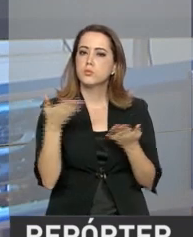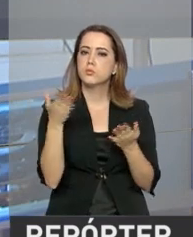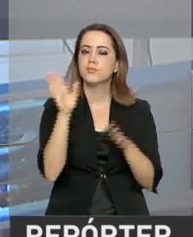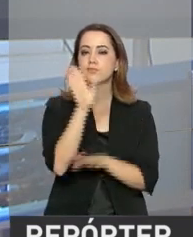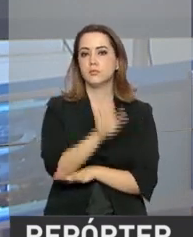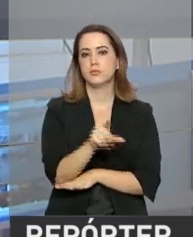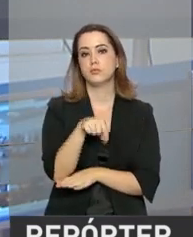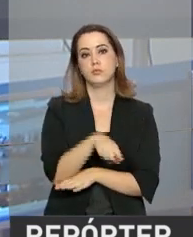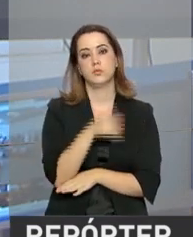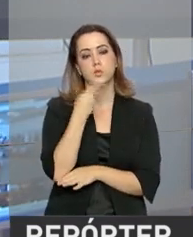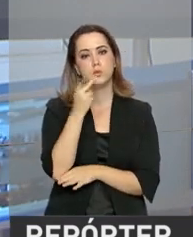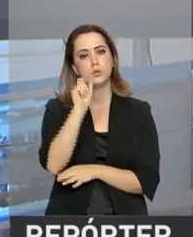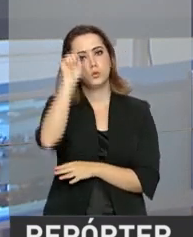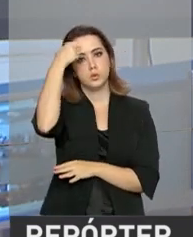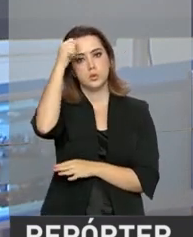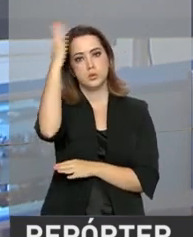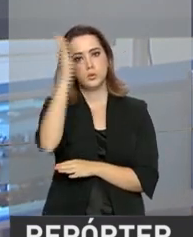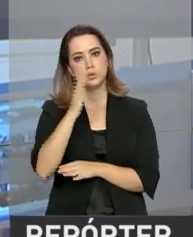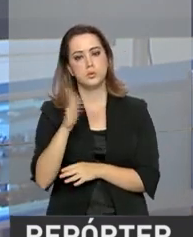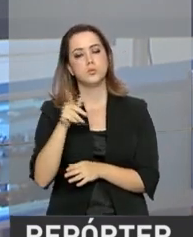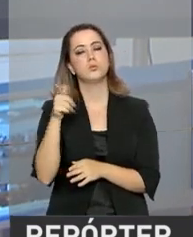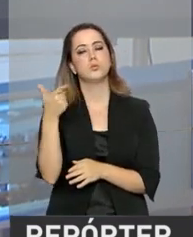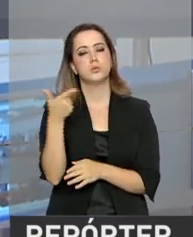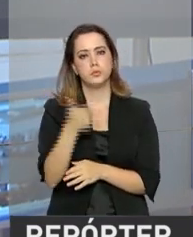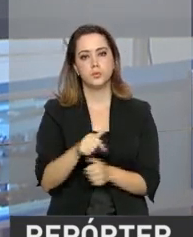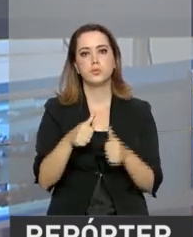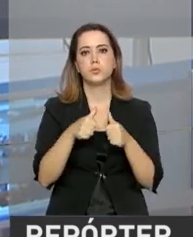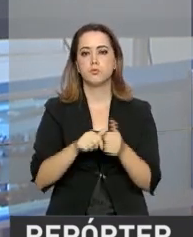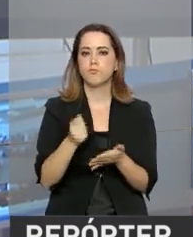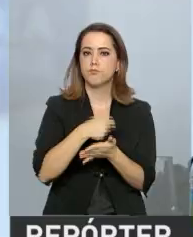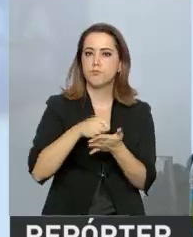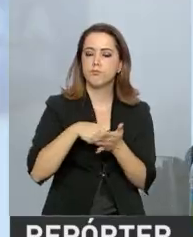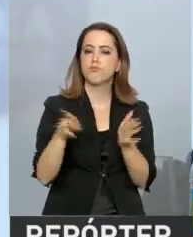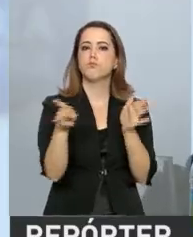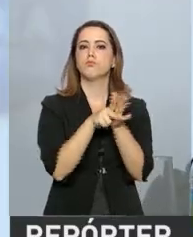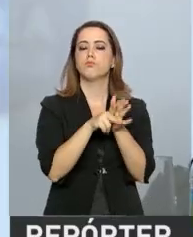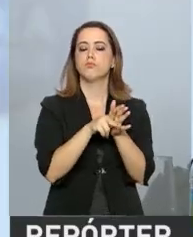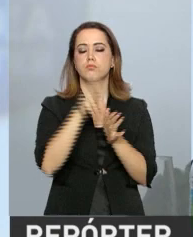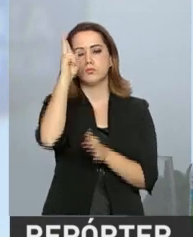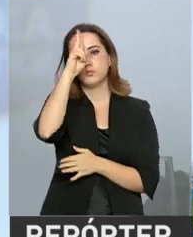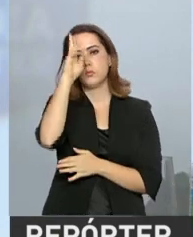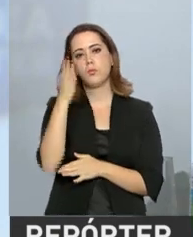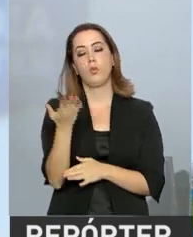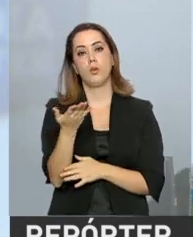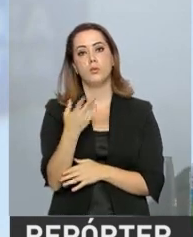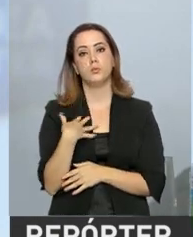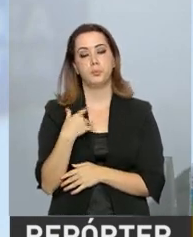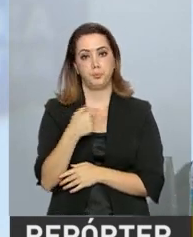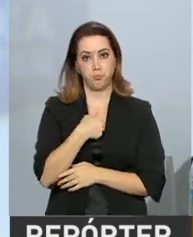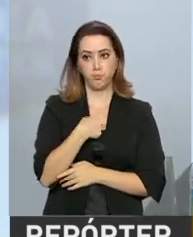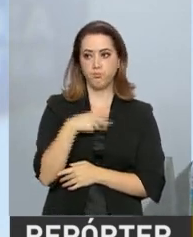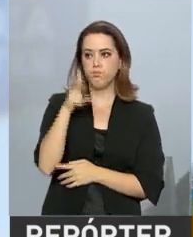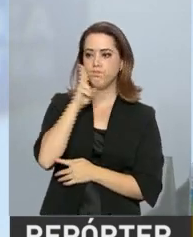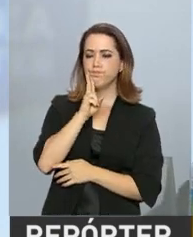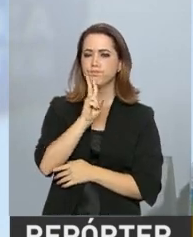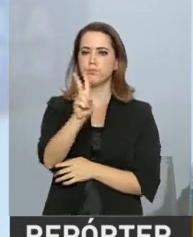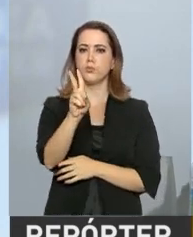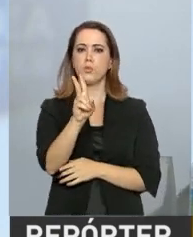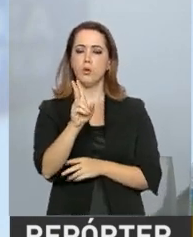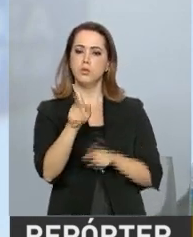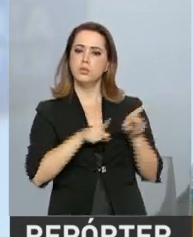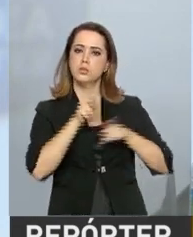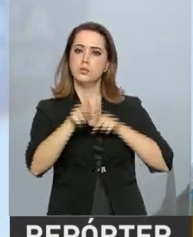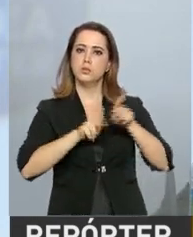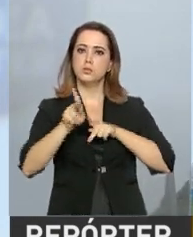tarde e disse que o negro no Brasil está escrevendo a própria história. Estou vendo que a negritude brasileira está em busca do